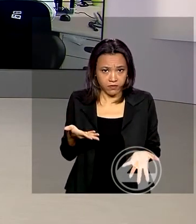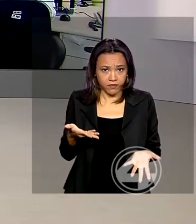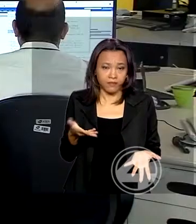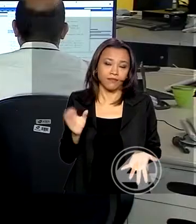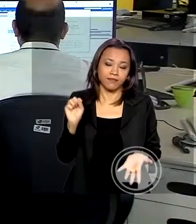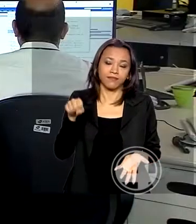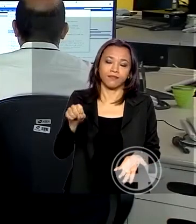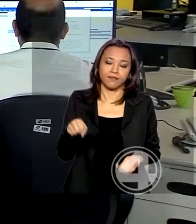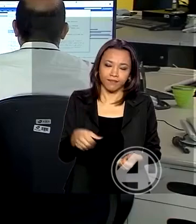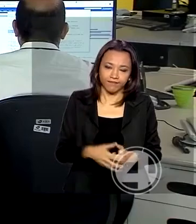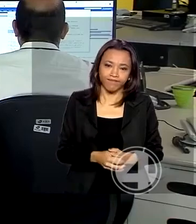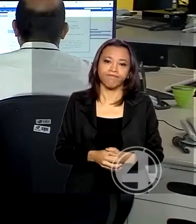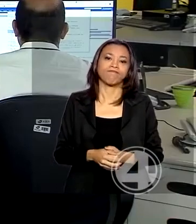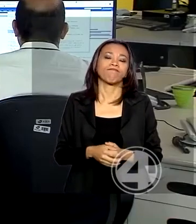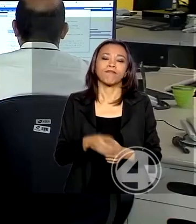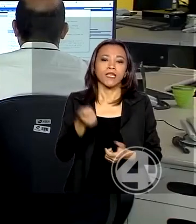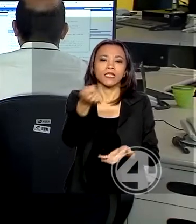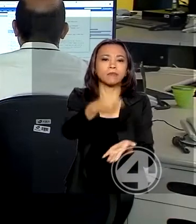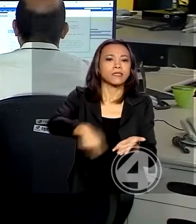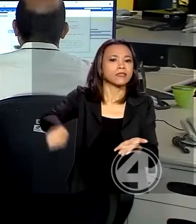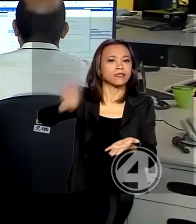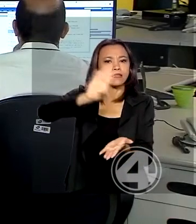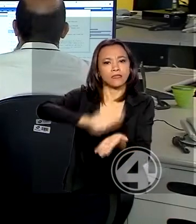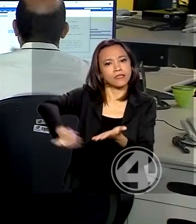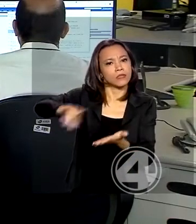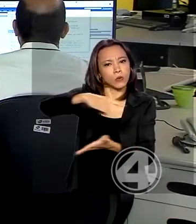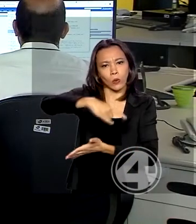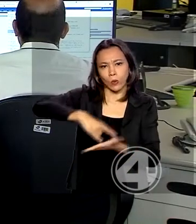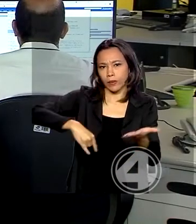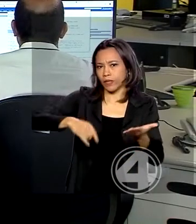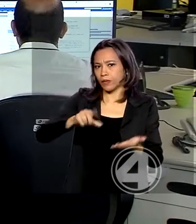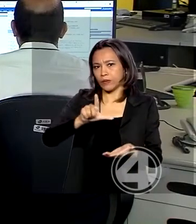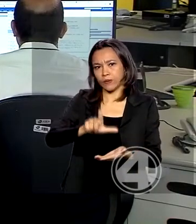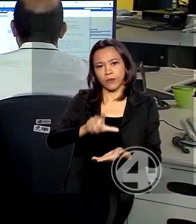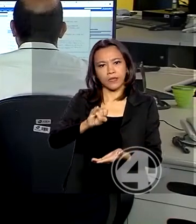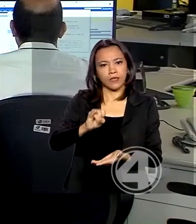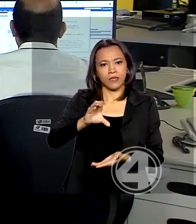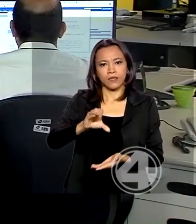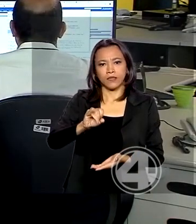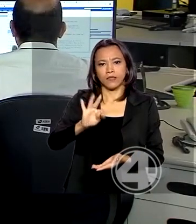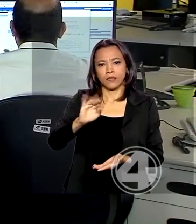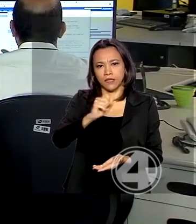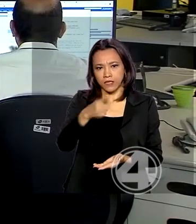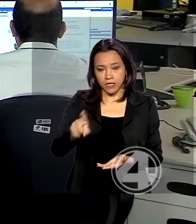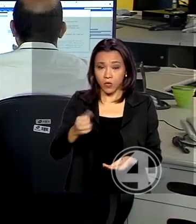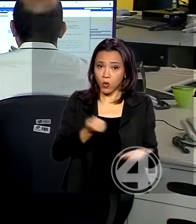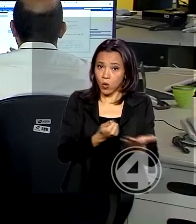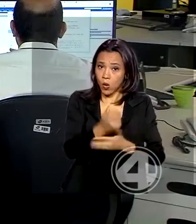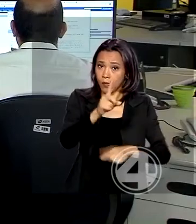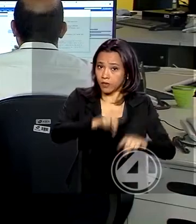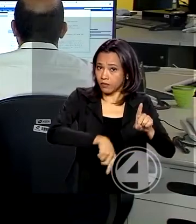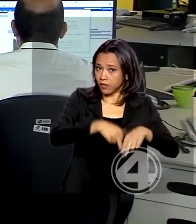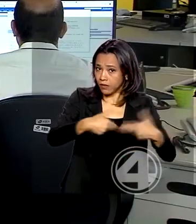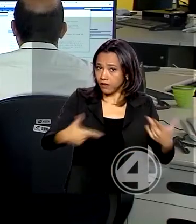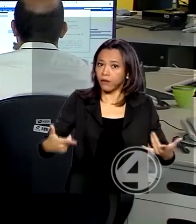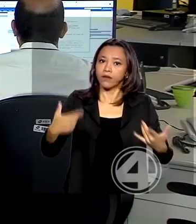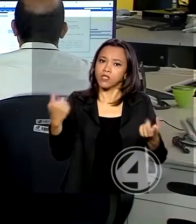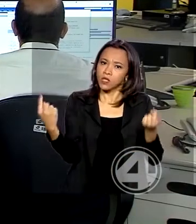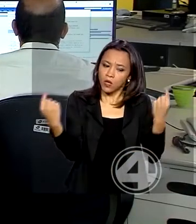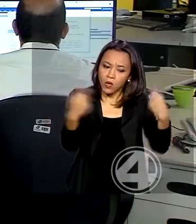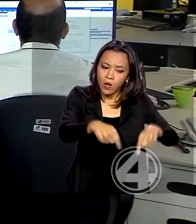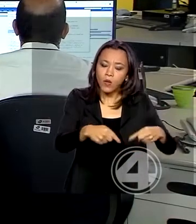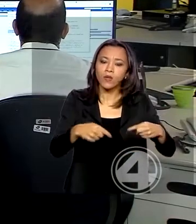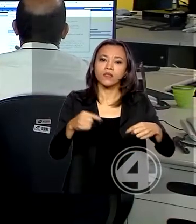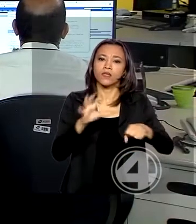e é isso renata a dispensa da licitação para aquisição de bens serviços e insumos de saúde destinados ao